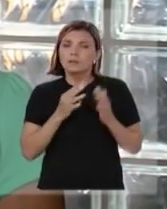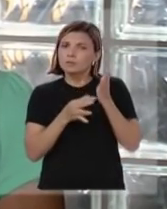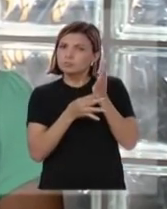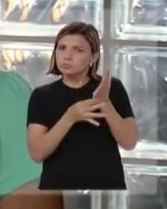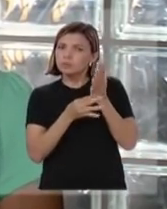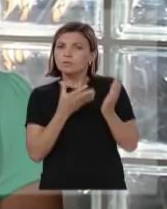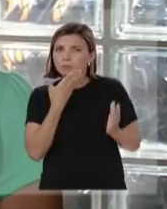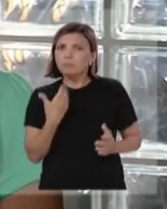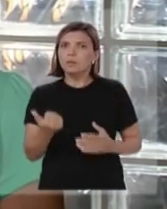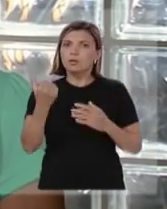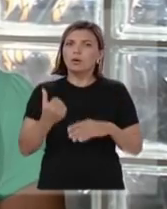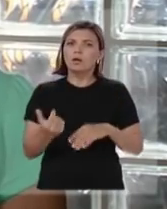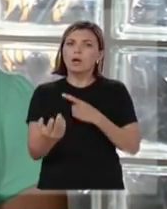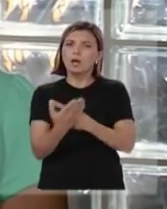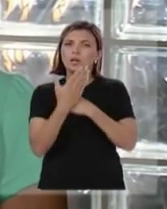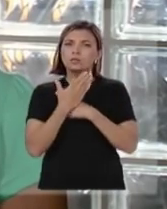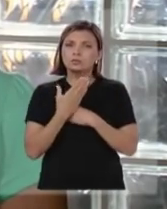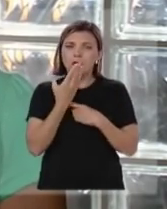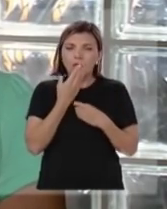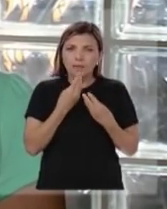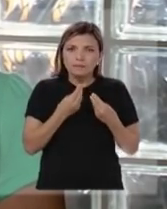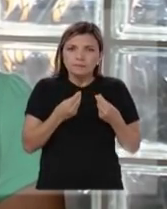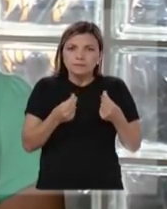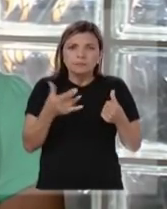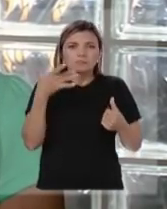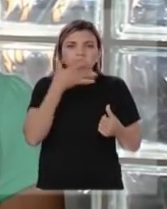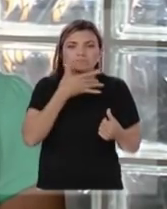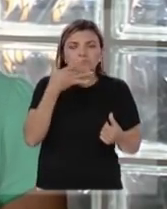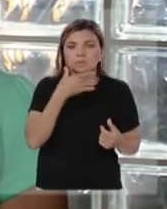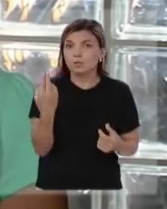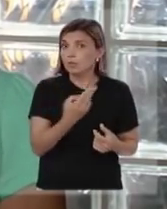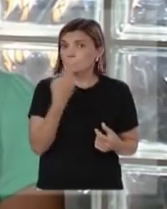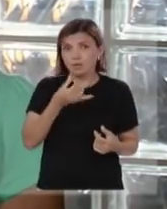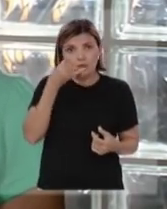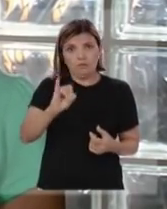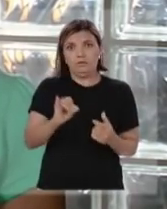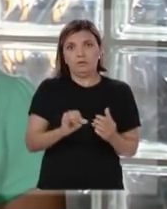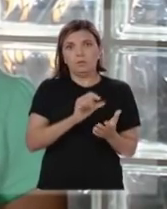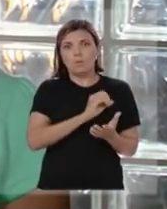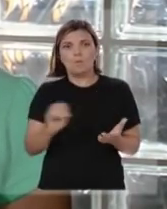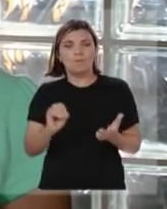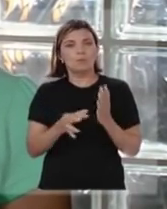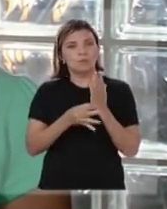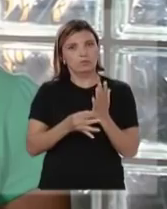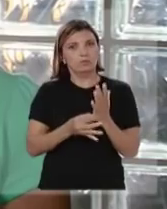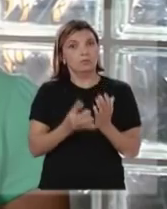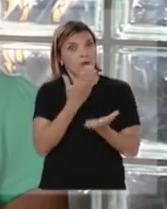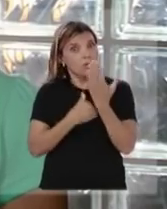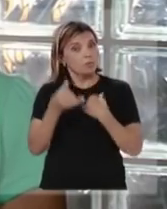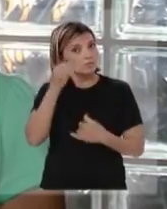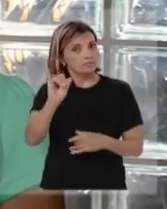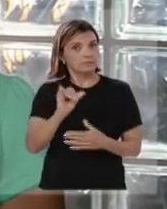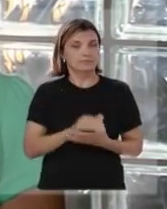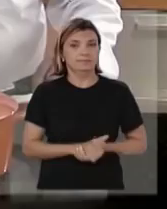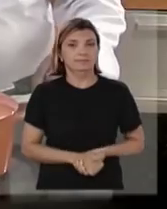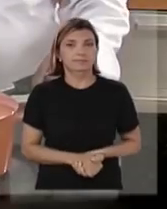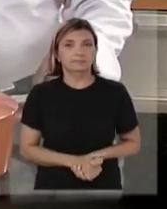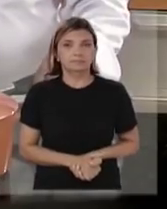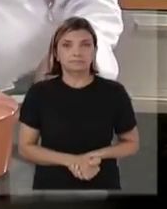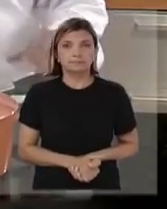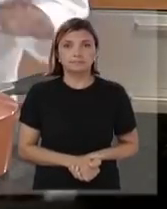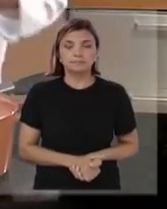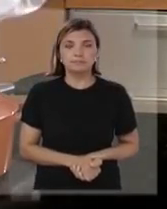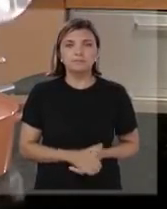disso, são as gorduras que melhoram a textura e o sabor dos alimentos. Não dá para ficar sem, mas também não dá para exagerar.